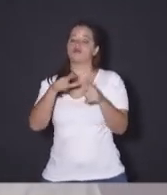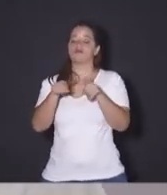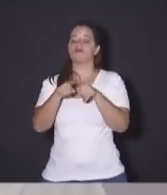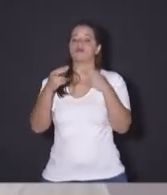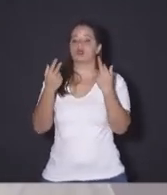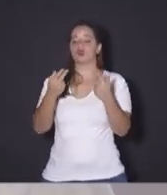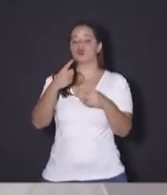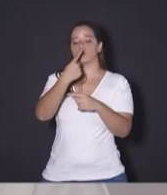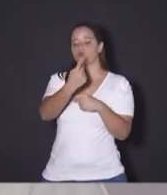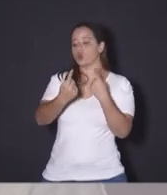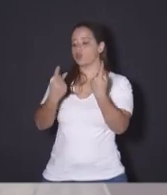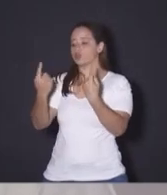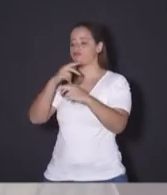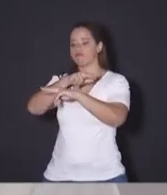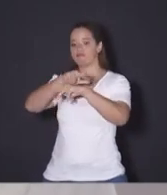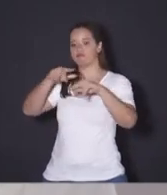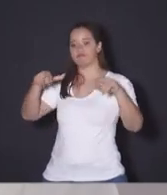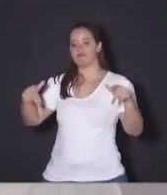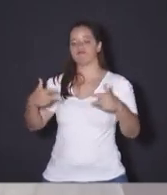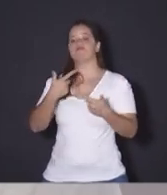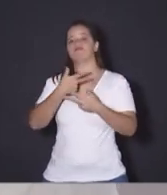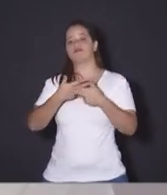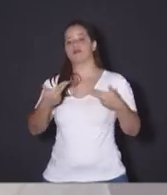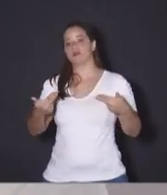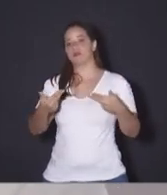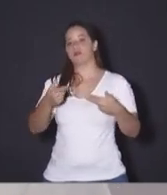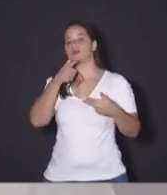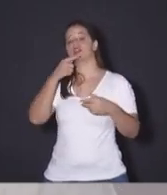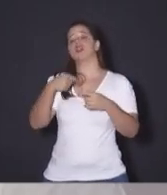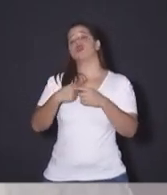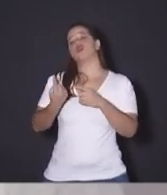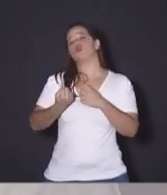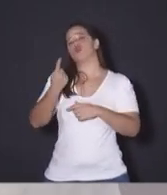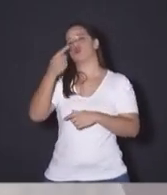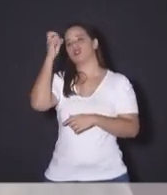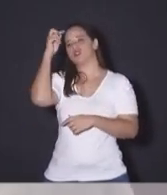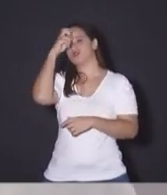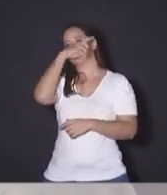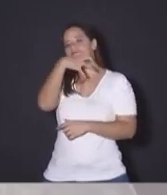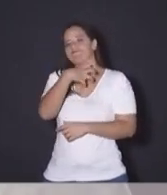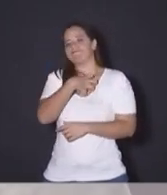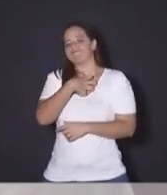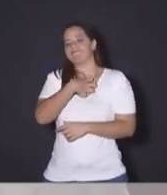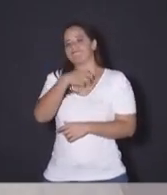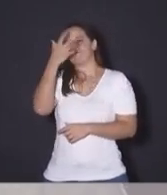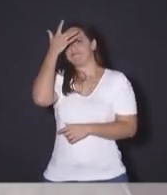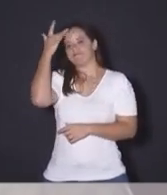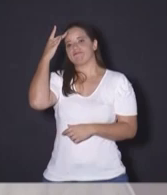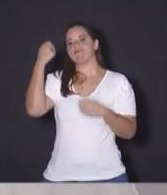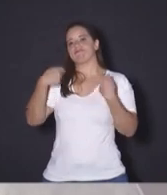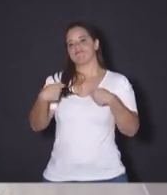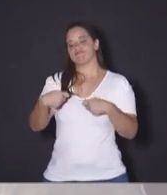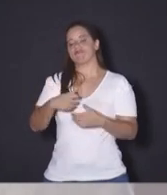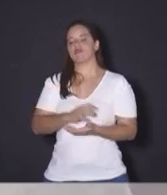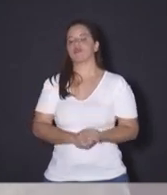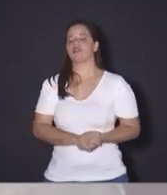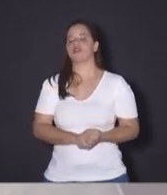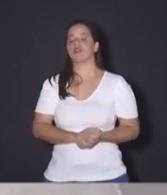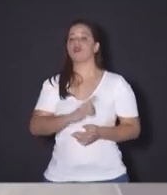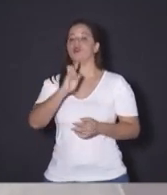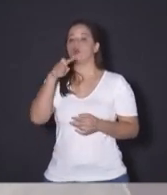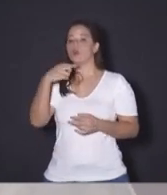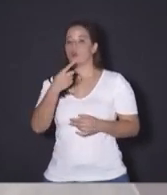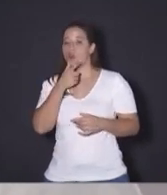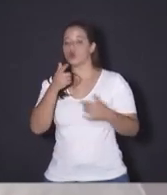elas 1t várias etapas e uma das dificuldades é sensibilizar as pessoas quanto a isso uma outra